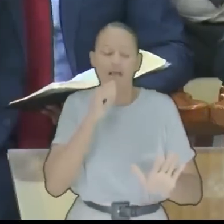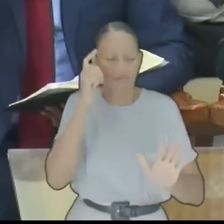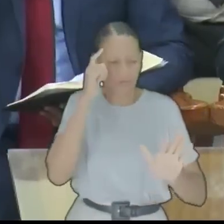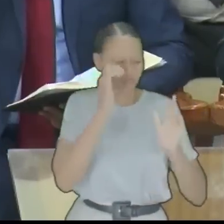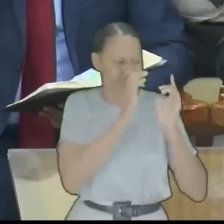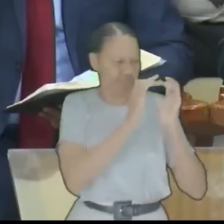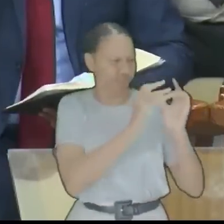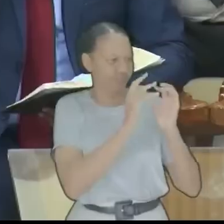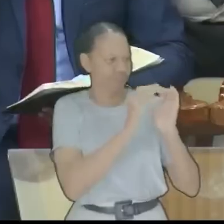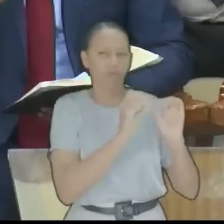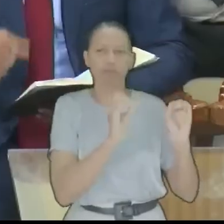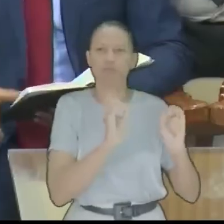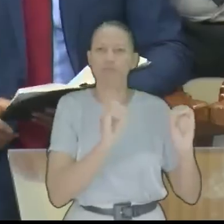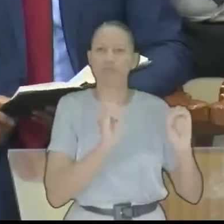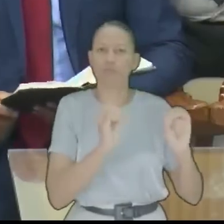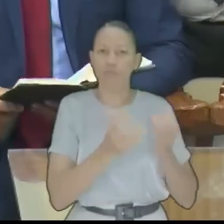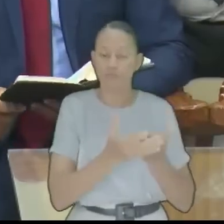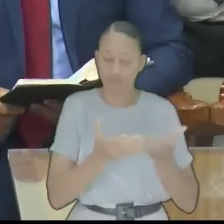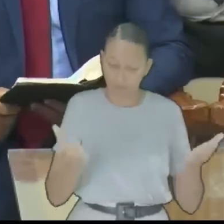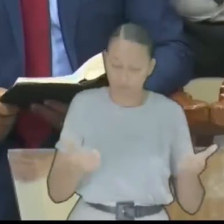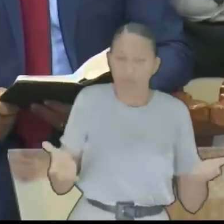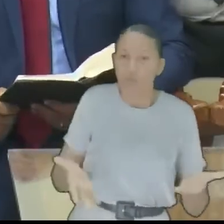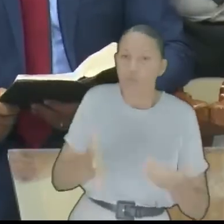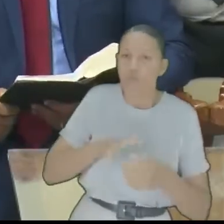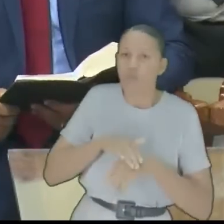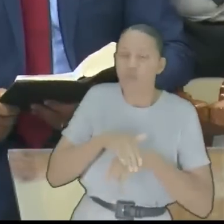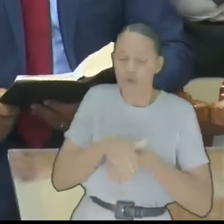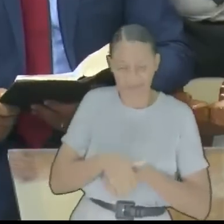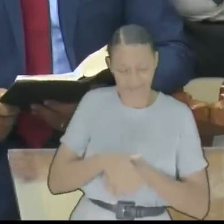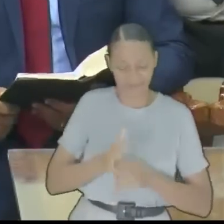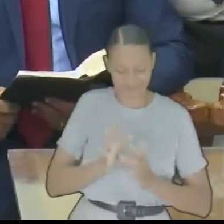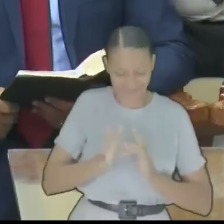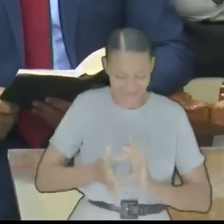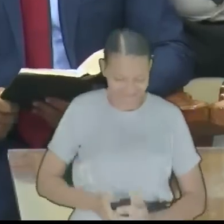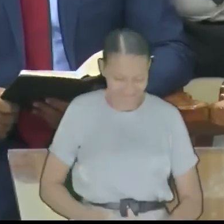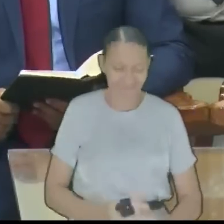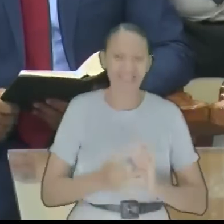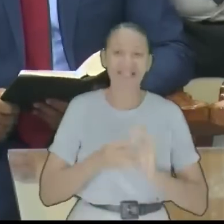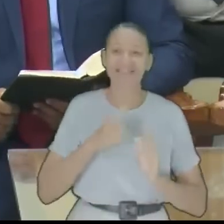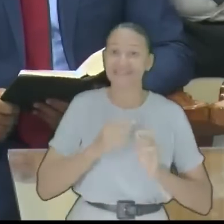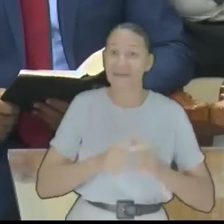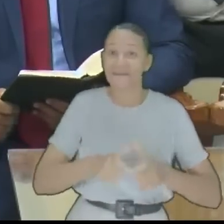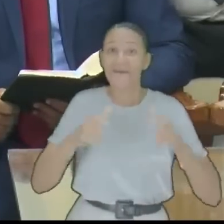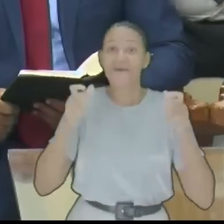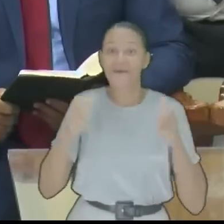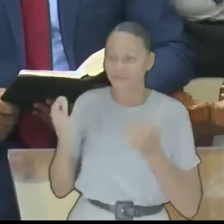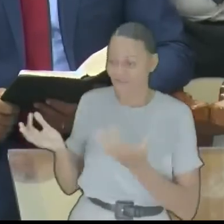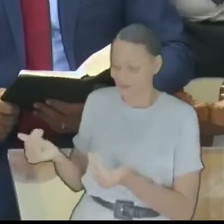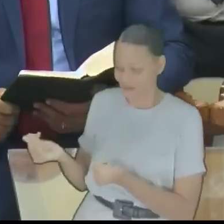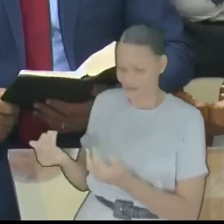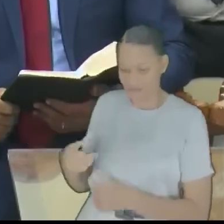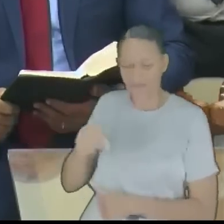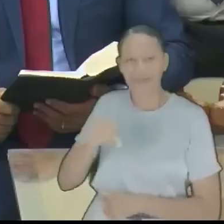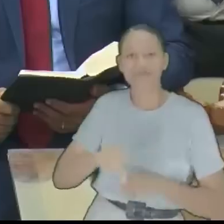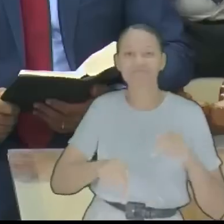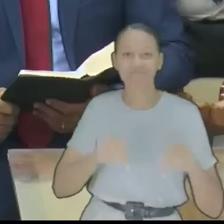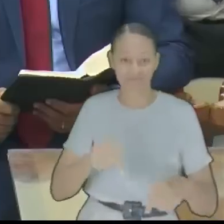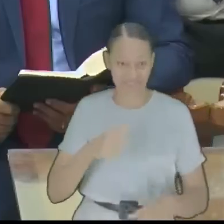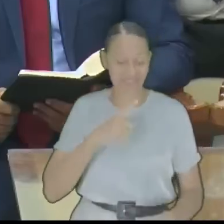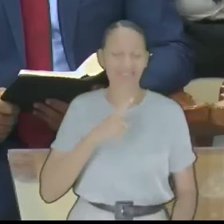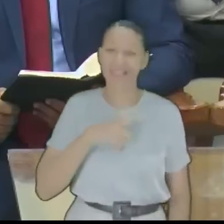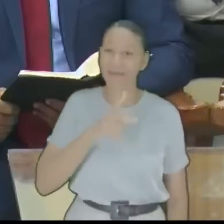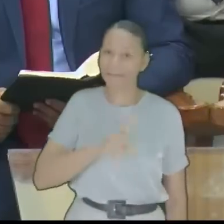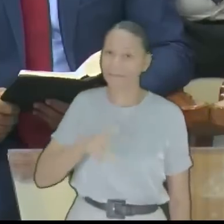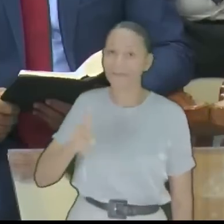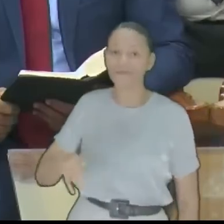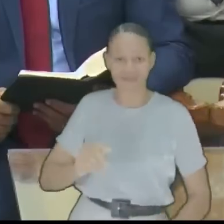meditado. E nesta noite de Natal nós temos muitos jovens aqui, nós temos